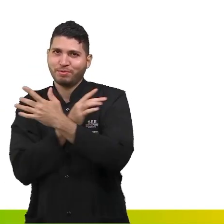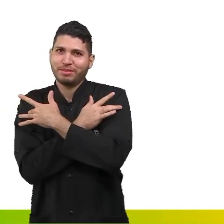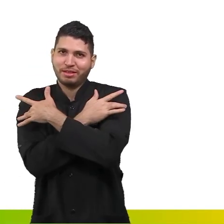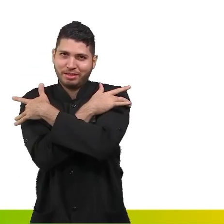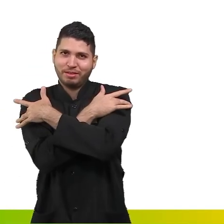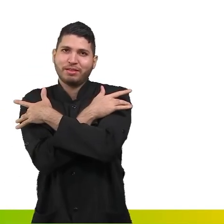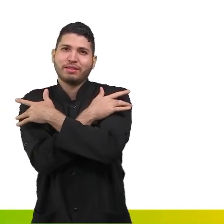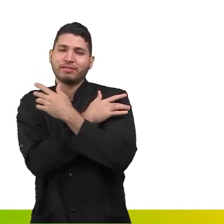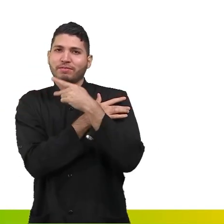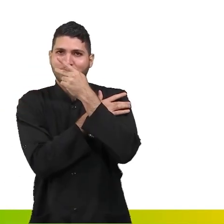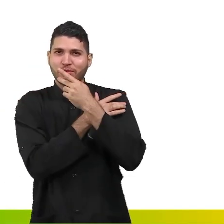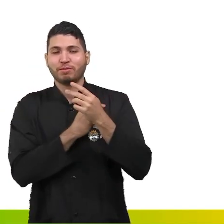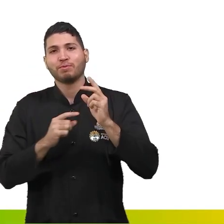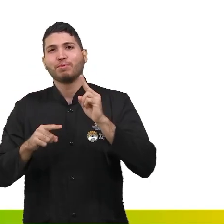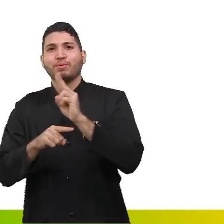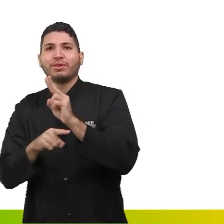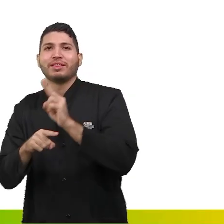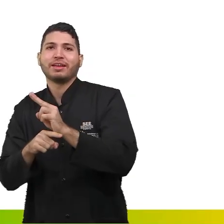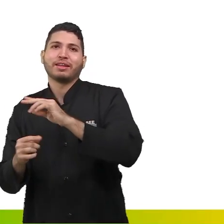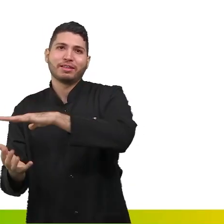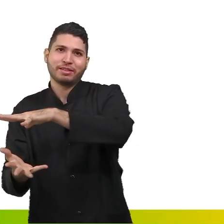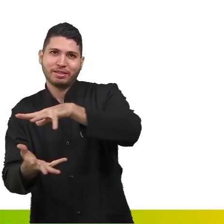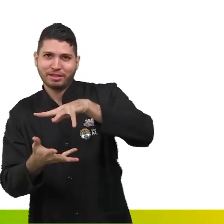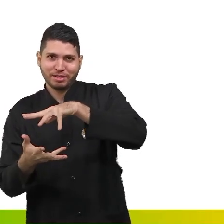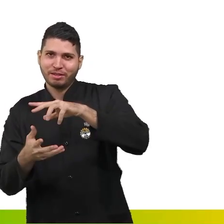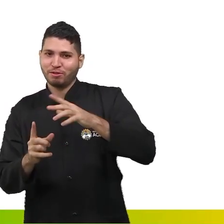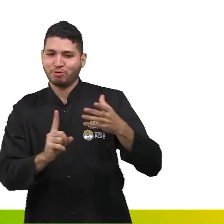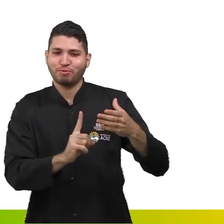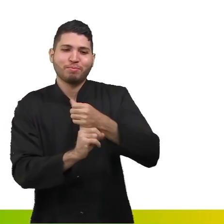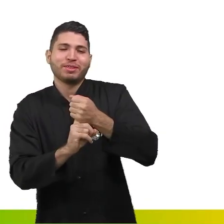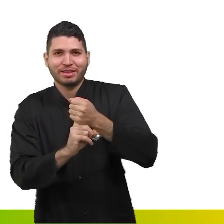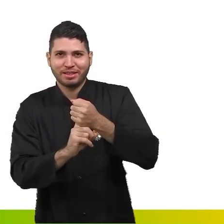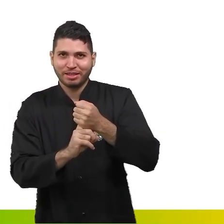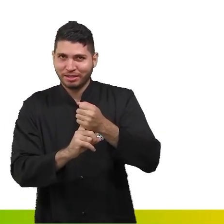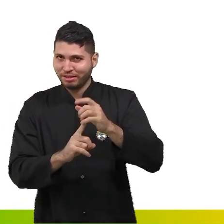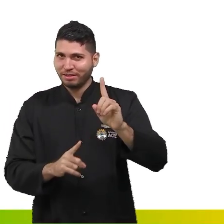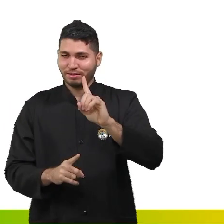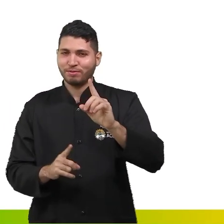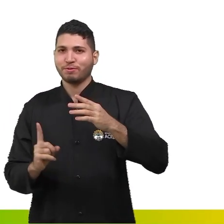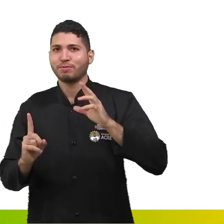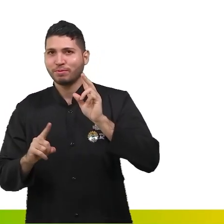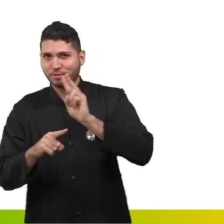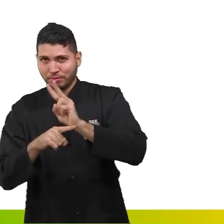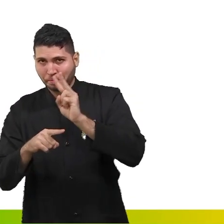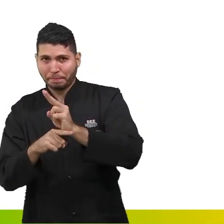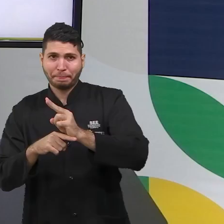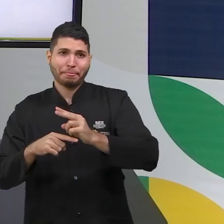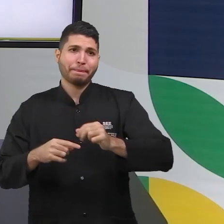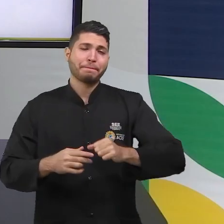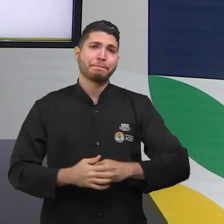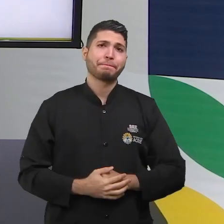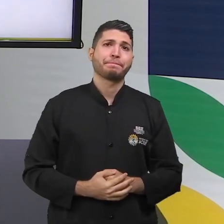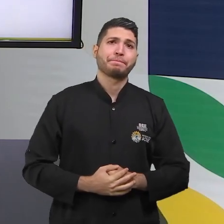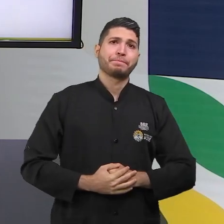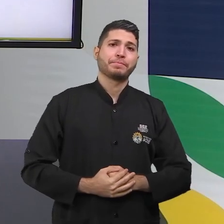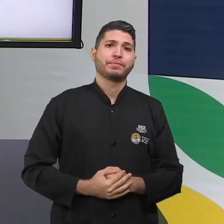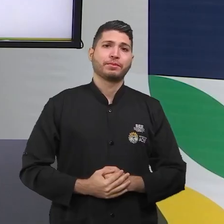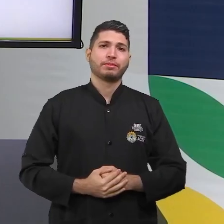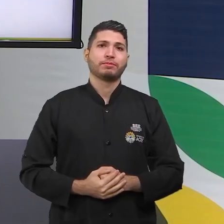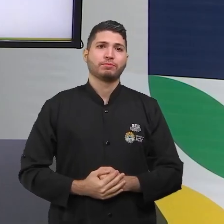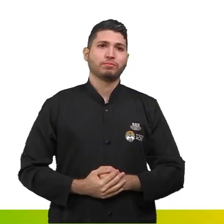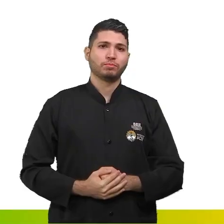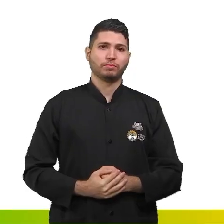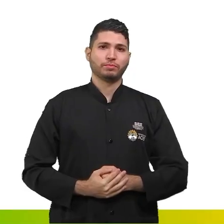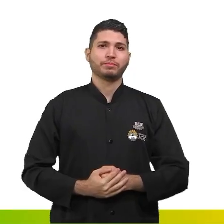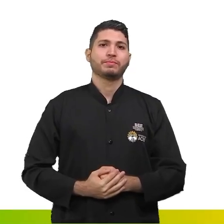continuidade, exemplos de filosofias não europeias. E aí nós já temos de cara a imagem do